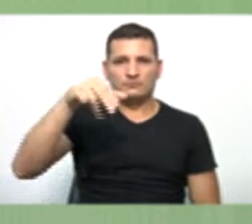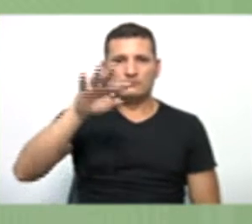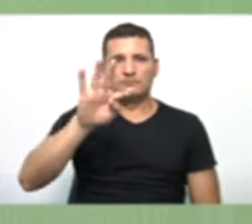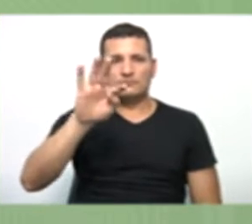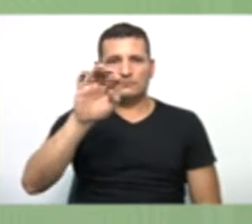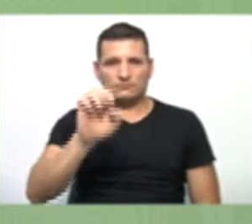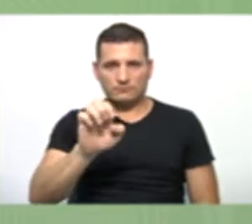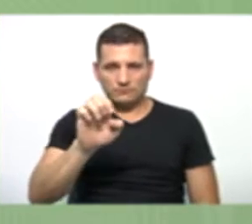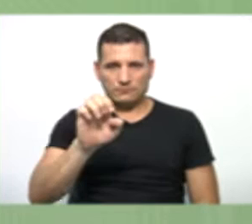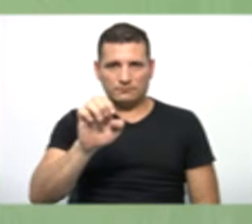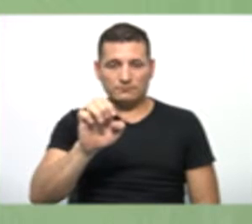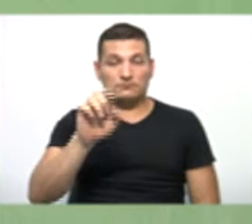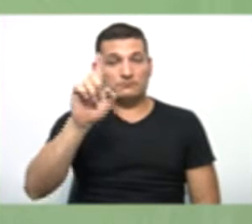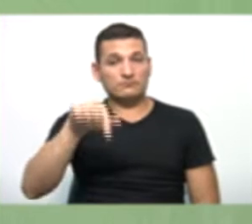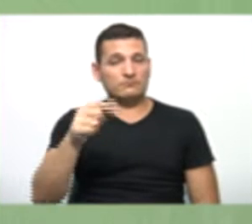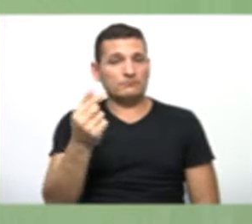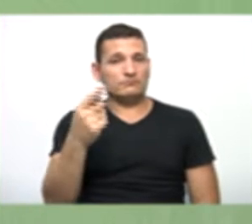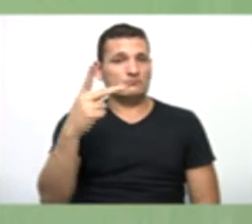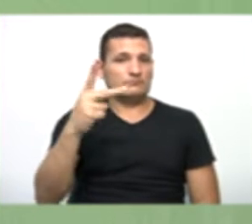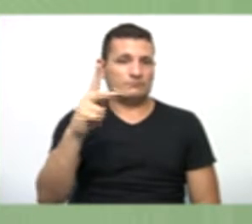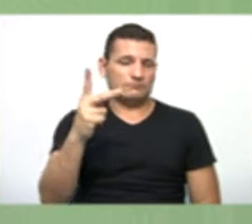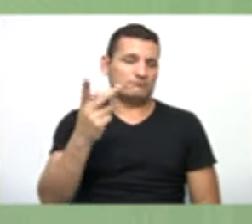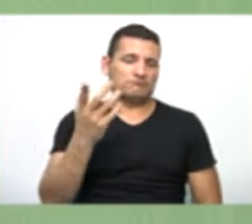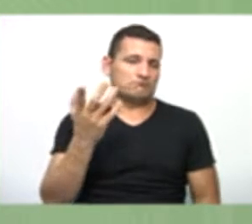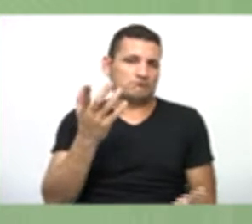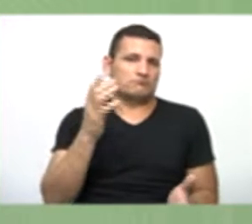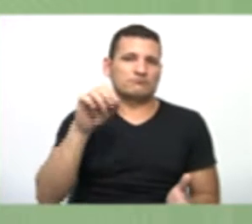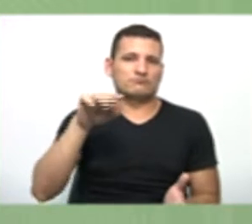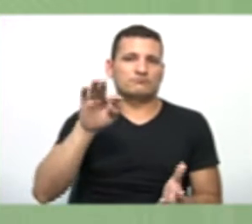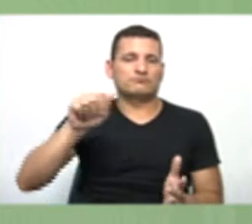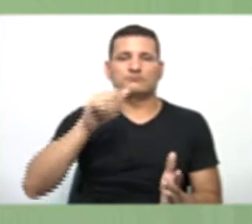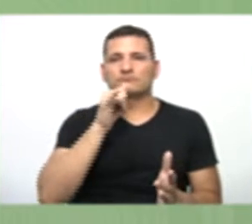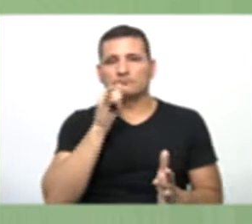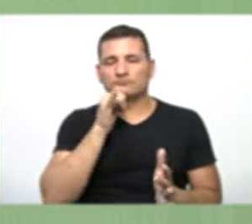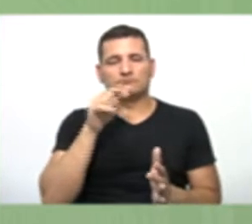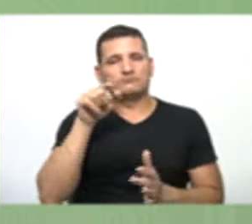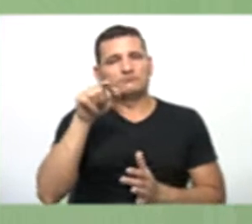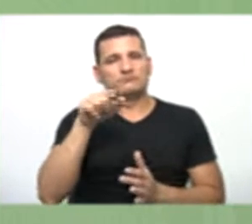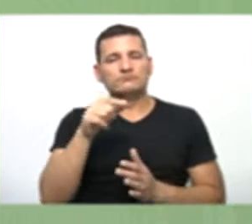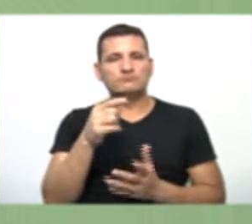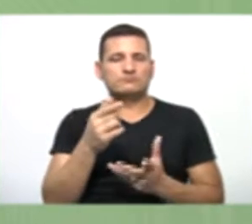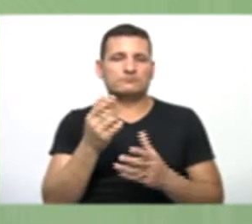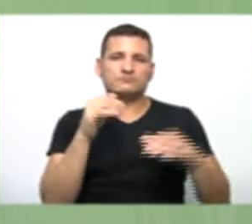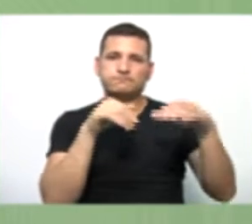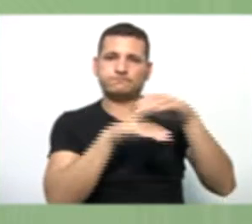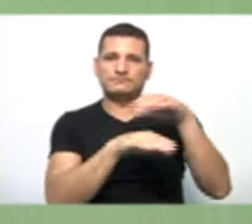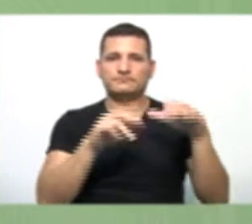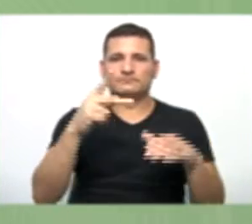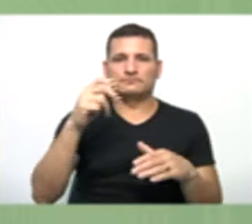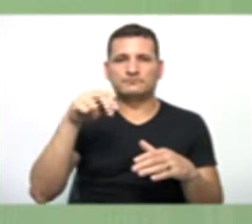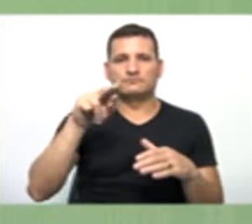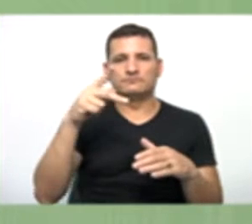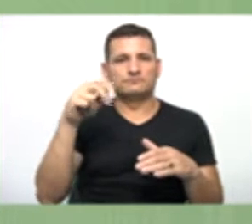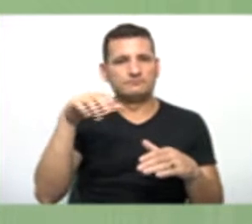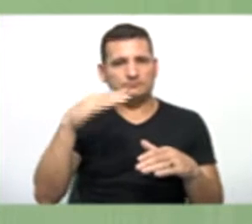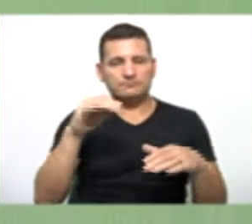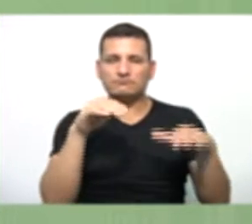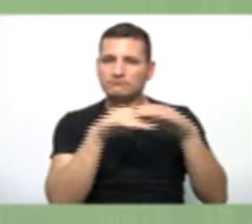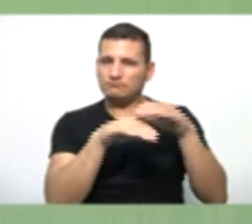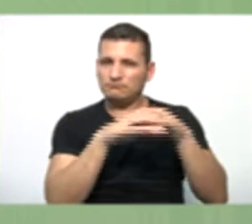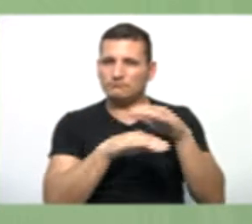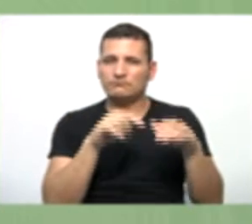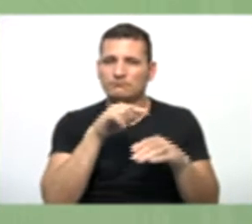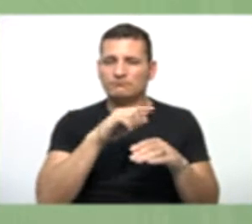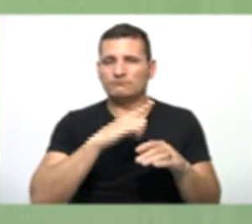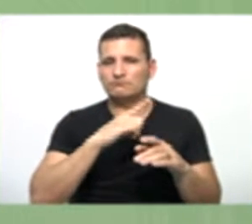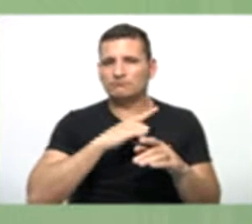que gera na sua conta ao final. Por exemplo, se você colocou lá um dinheiro na poupança e esse rendeu um